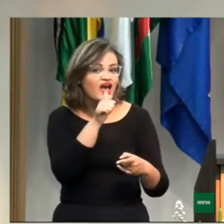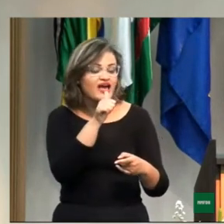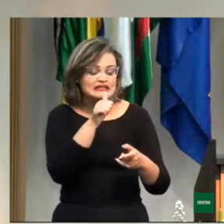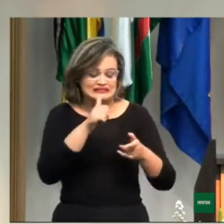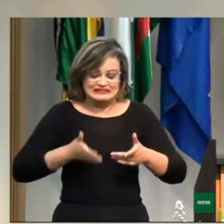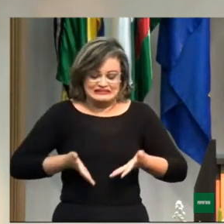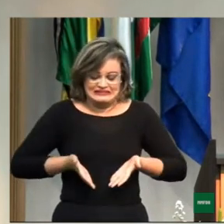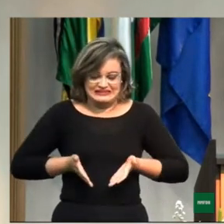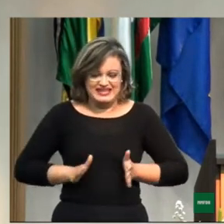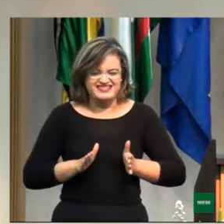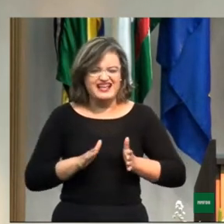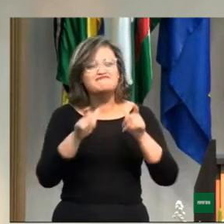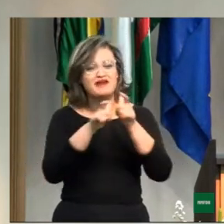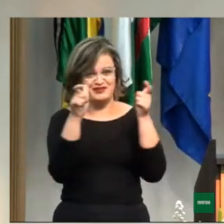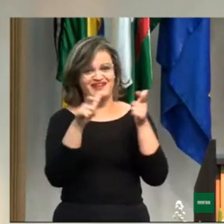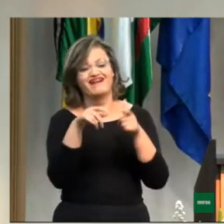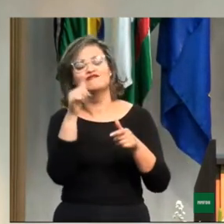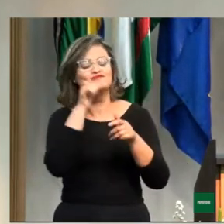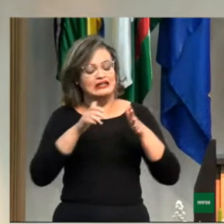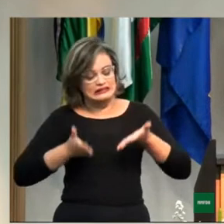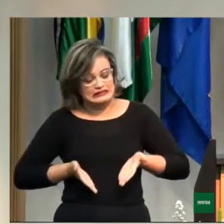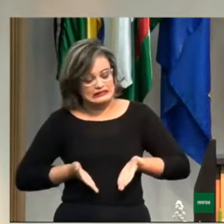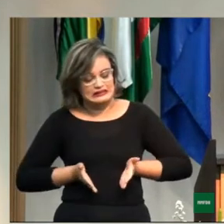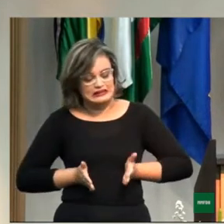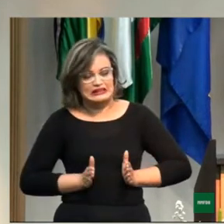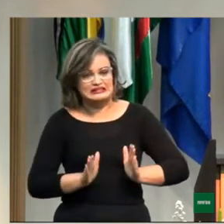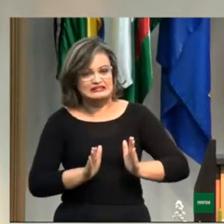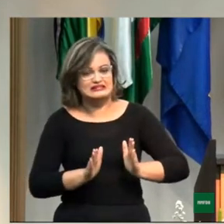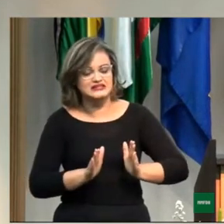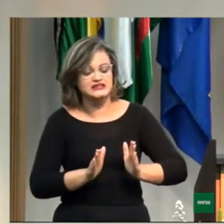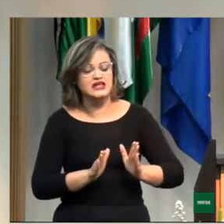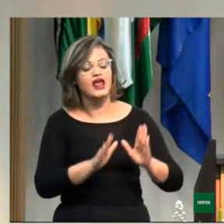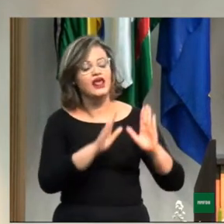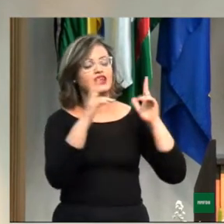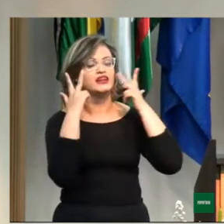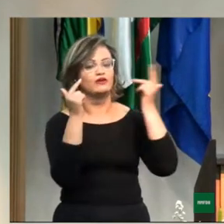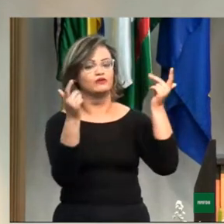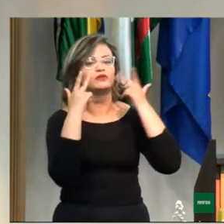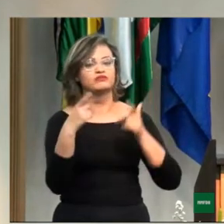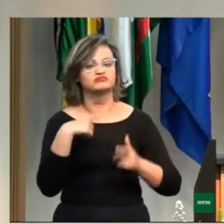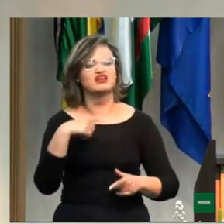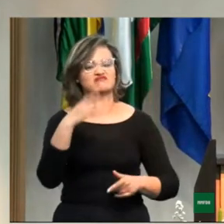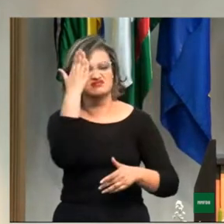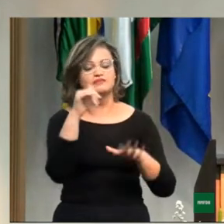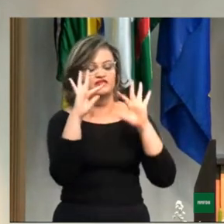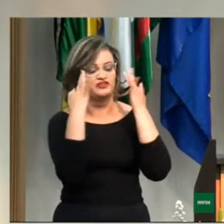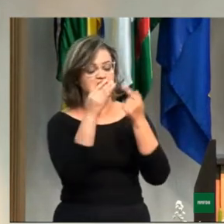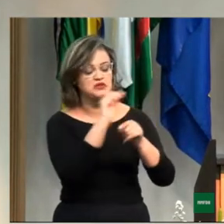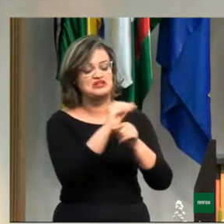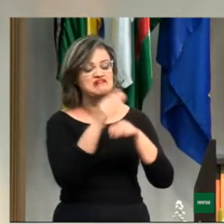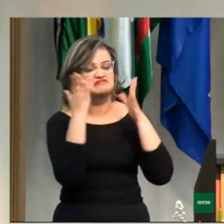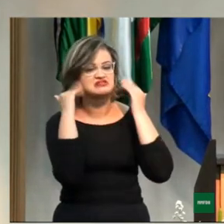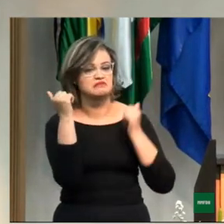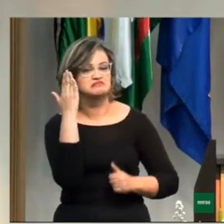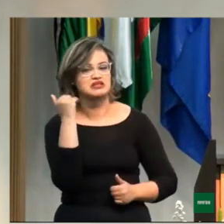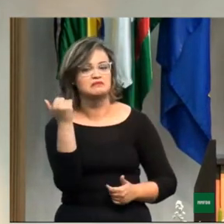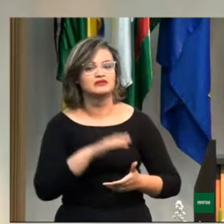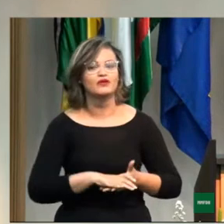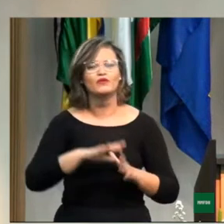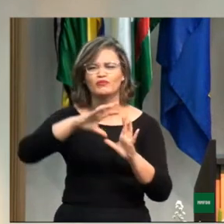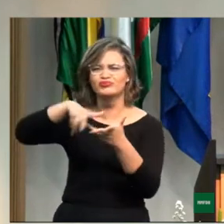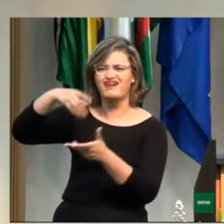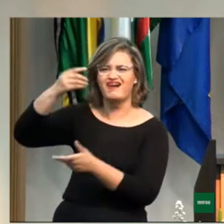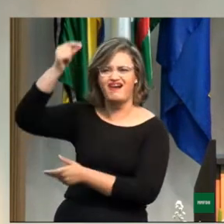grande maioria de nós, vocacionadas para a família. desde que o mundo é mundo, né, a